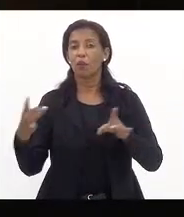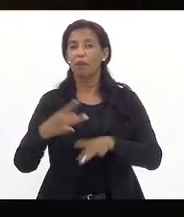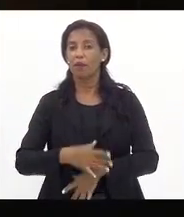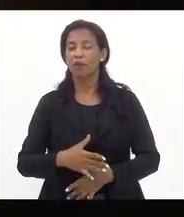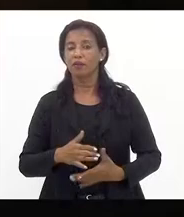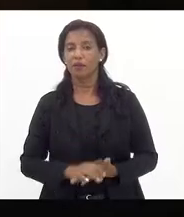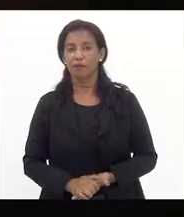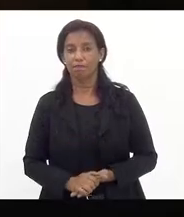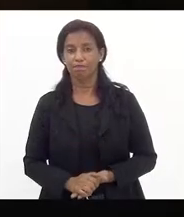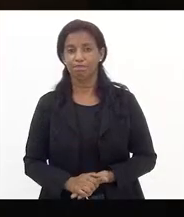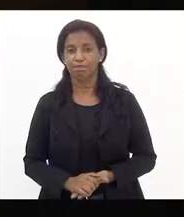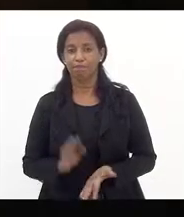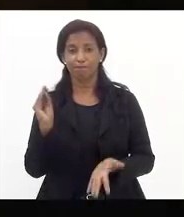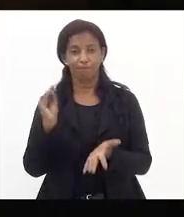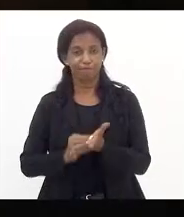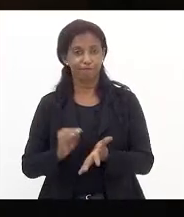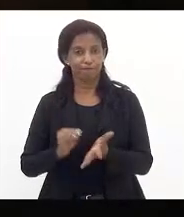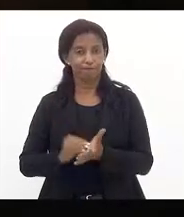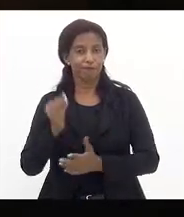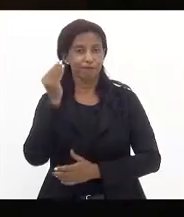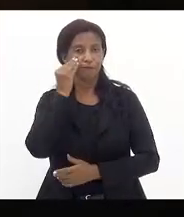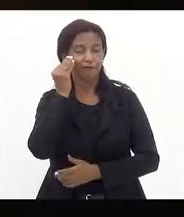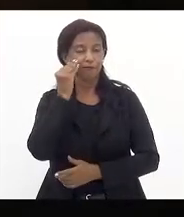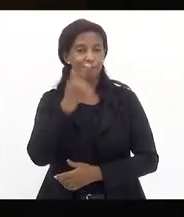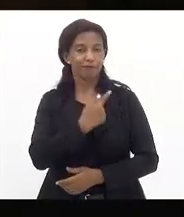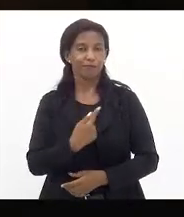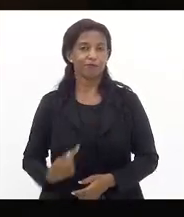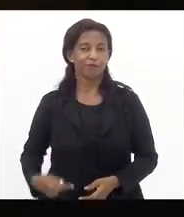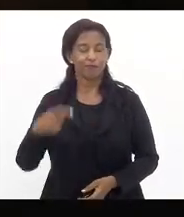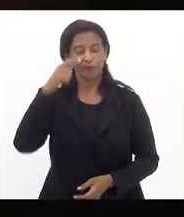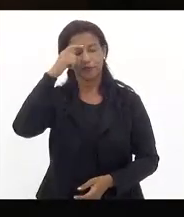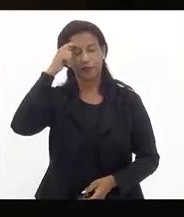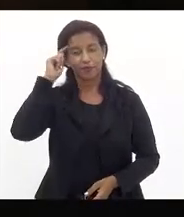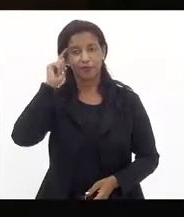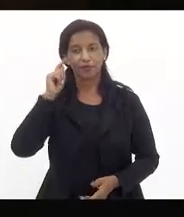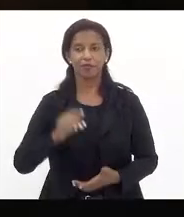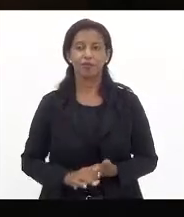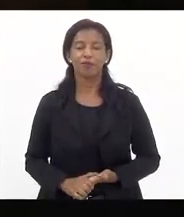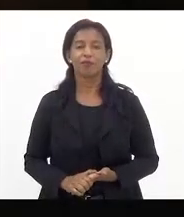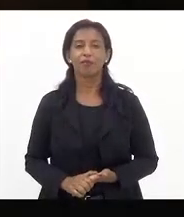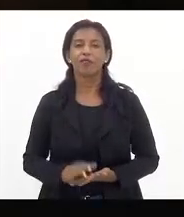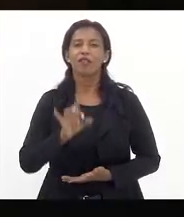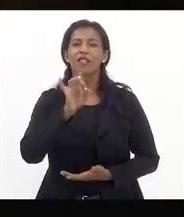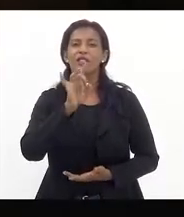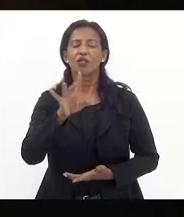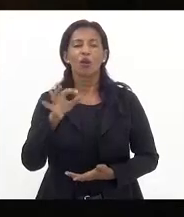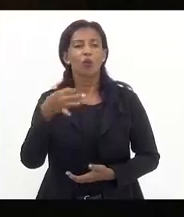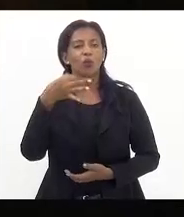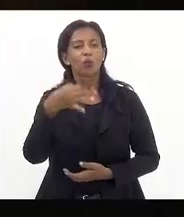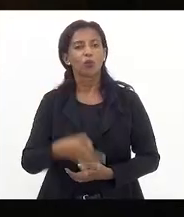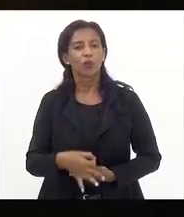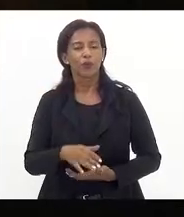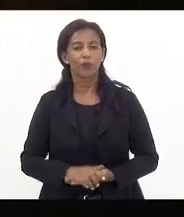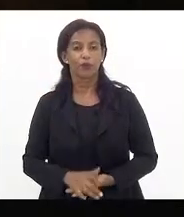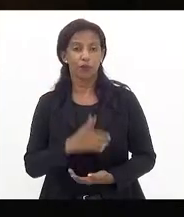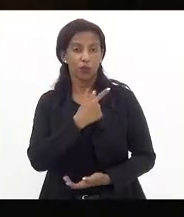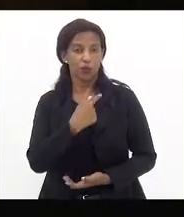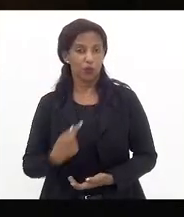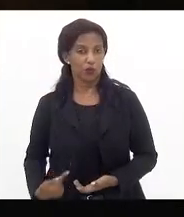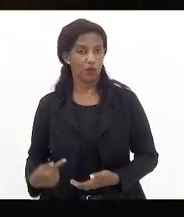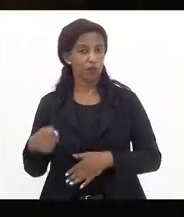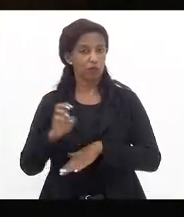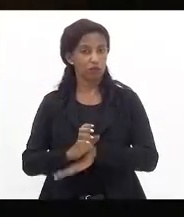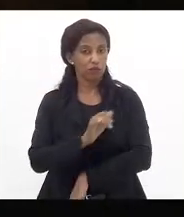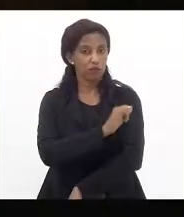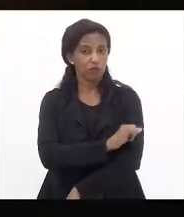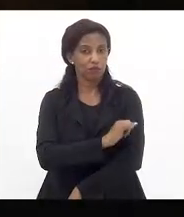completamente desassistidos pelo governador Cláudio Castro, é só uma certeza. O governador do Rio de